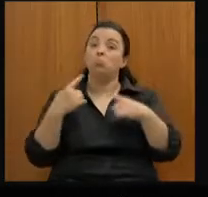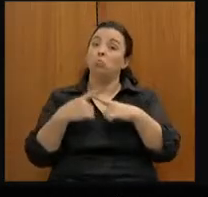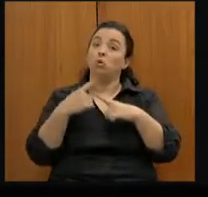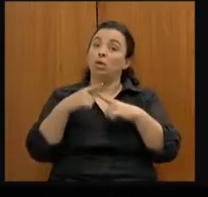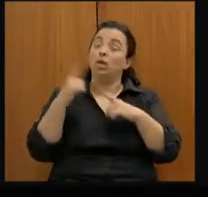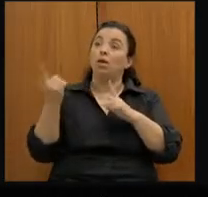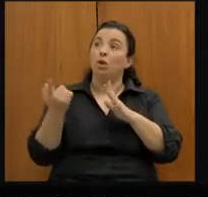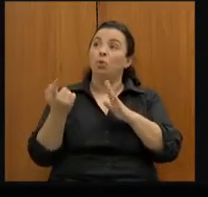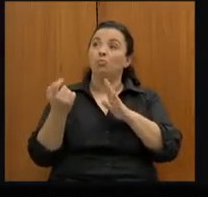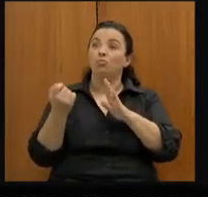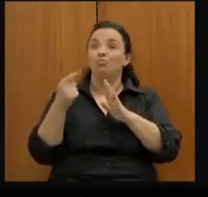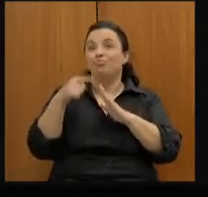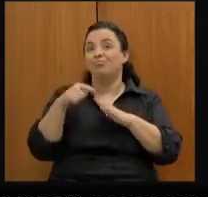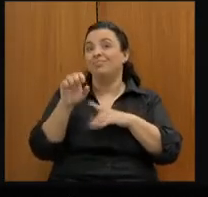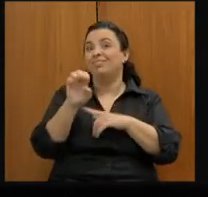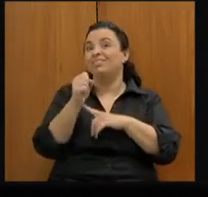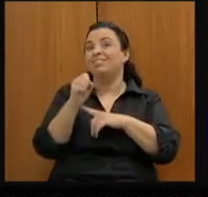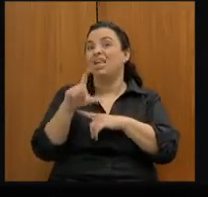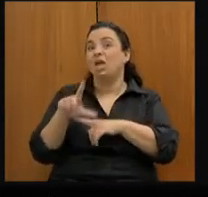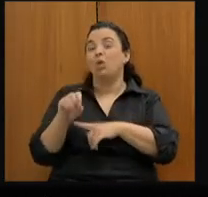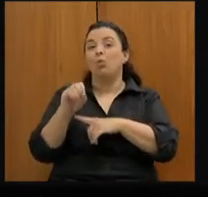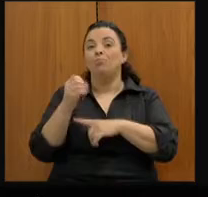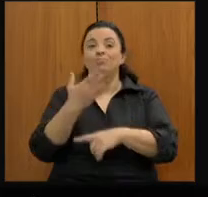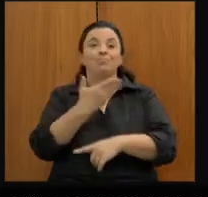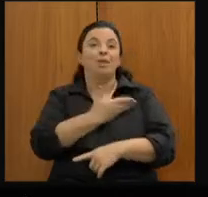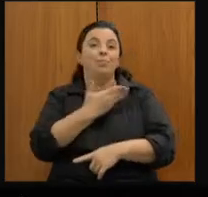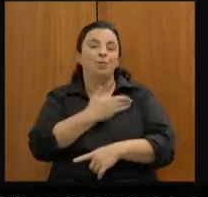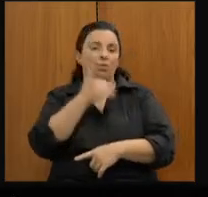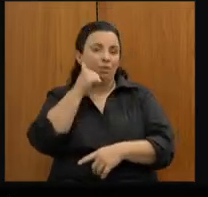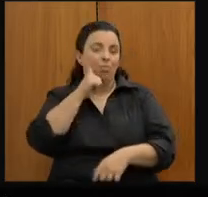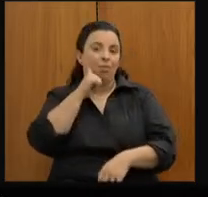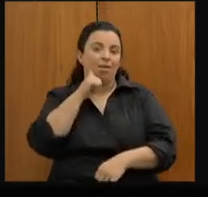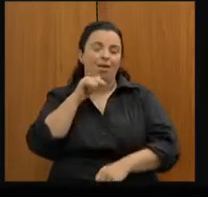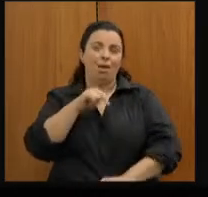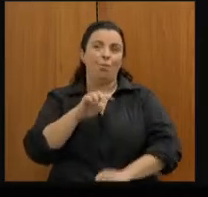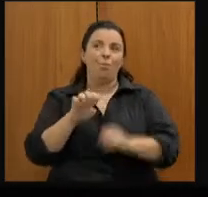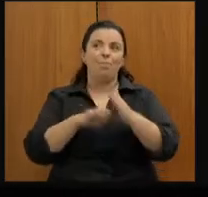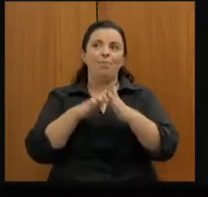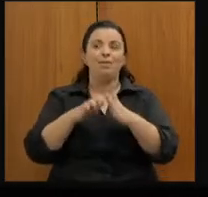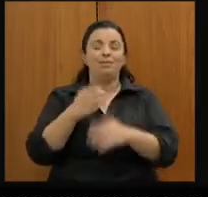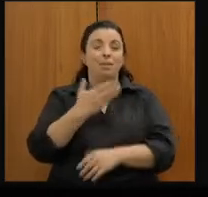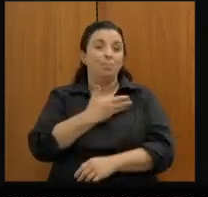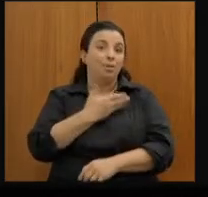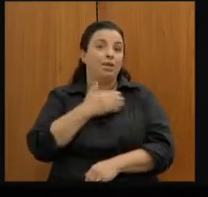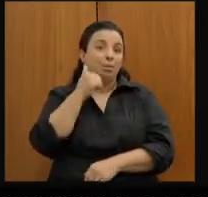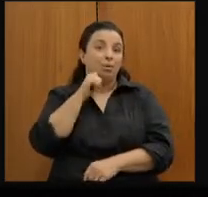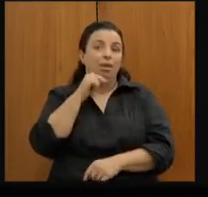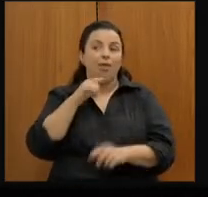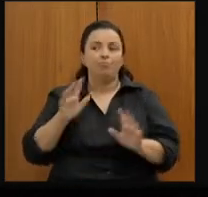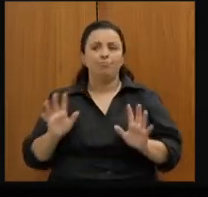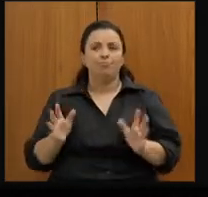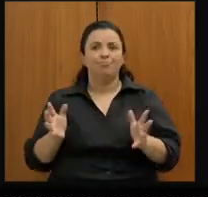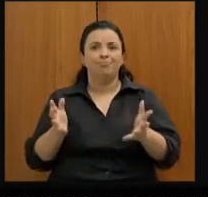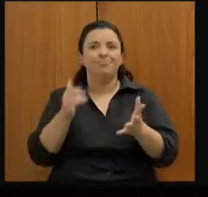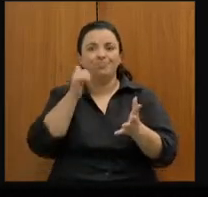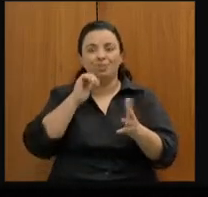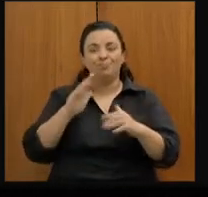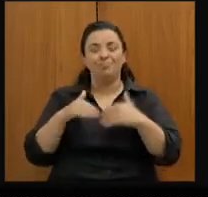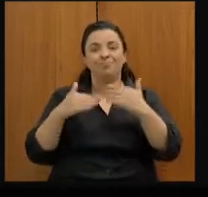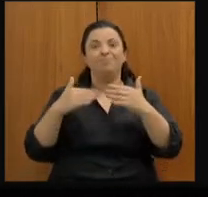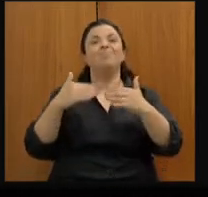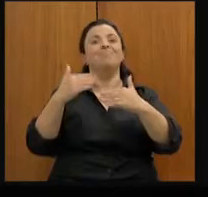um seu amigo da mulher é uma empresa amiga da mulher é uma pessoa que faz a mulher crescer desenvolver